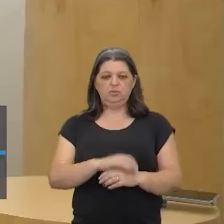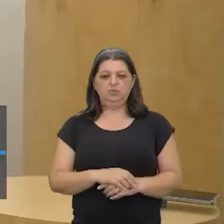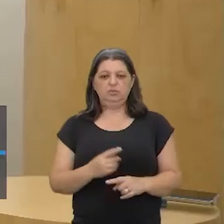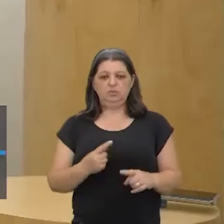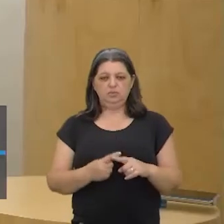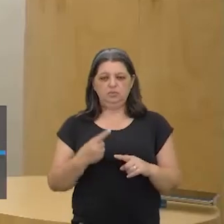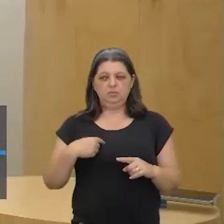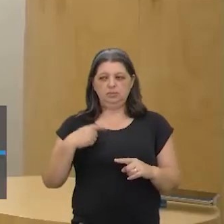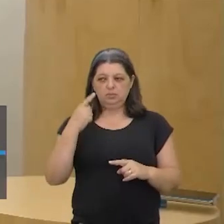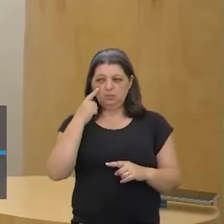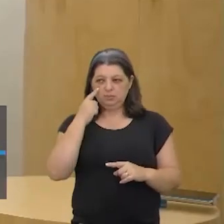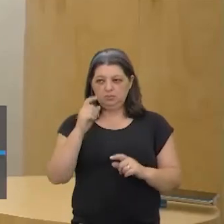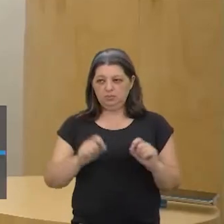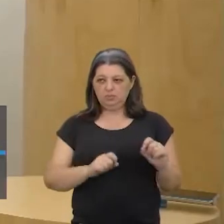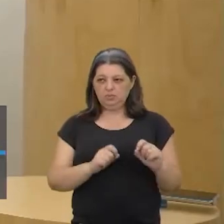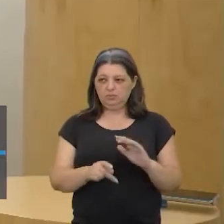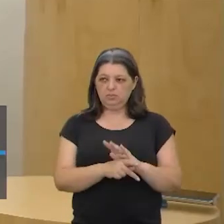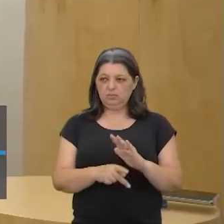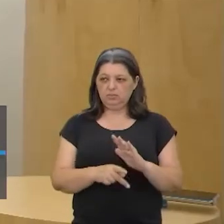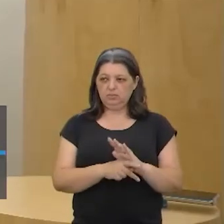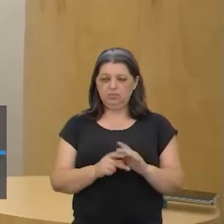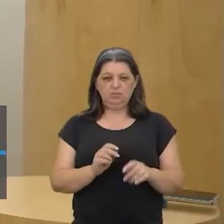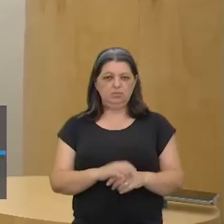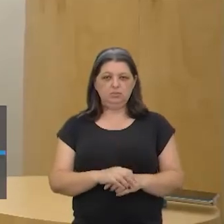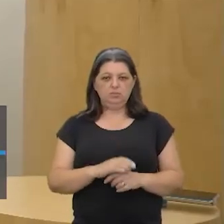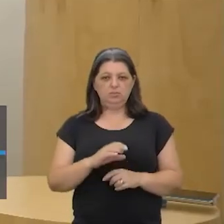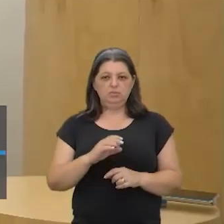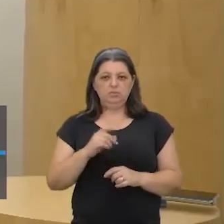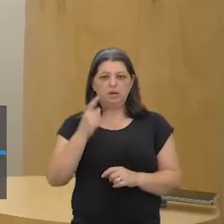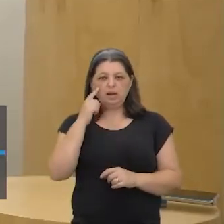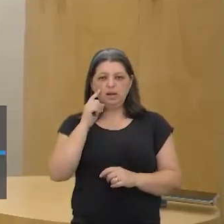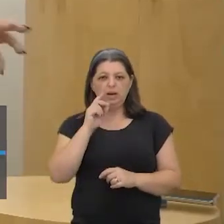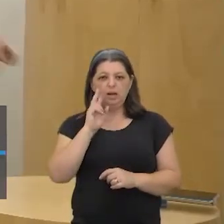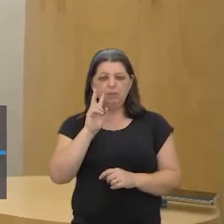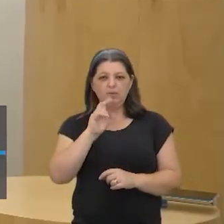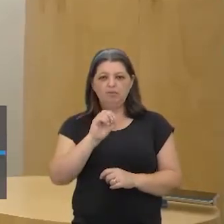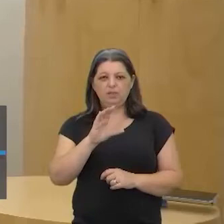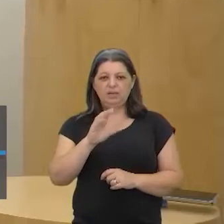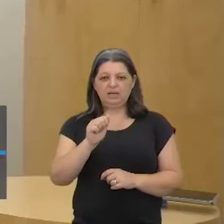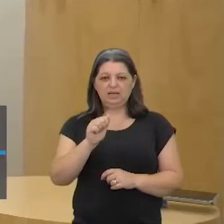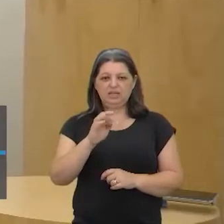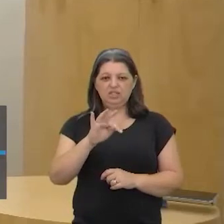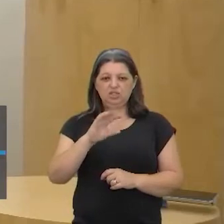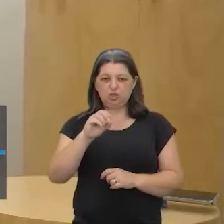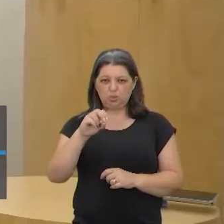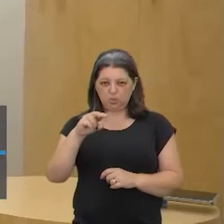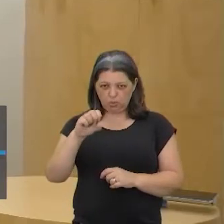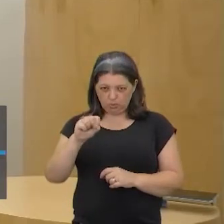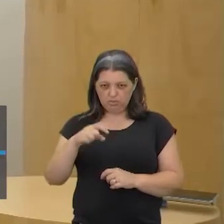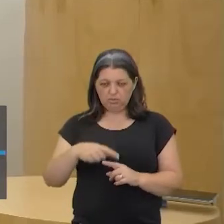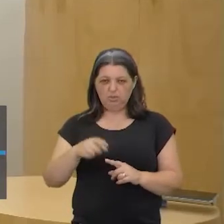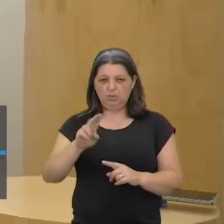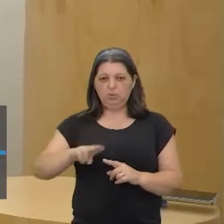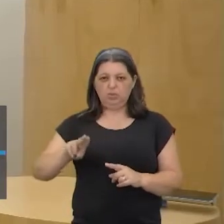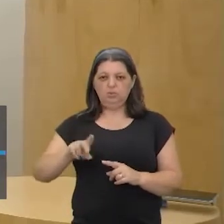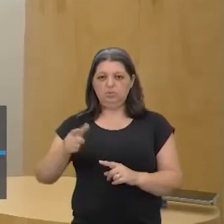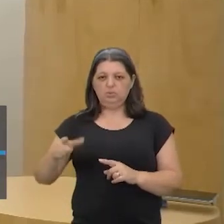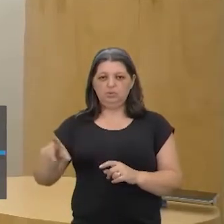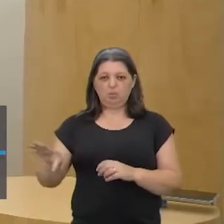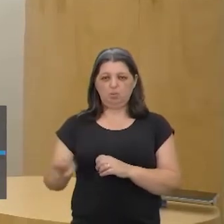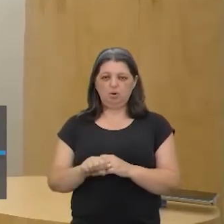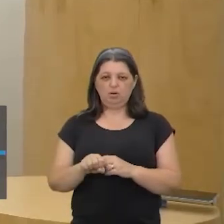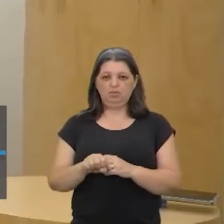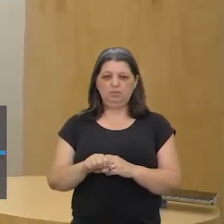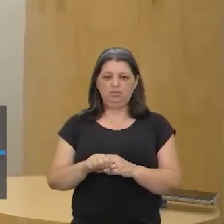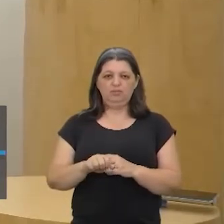para lembrar de cátions e íons. E aí eu sempre lembrava que os cátions é porque ele cátions os elétrons dos outros átomos. Então,